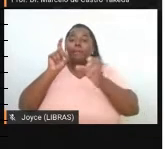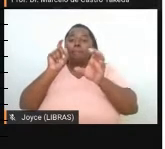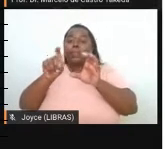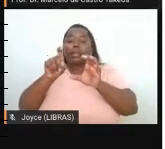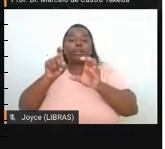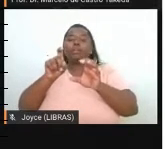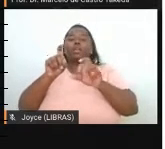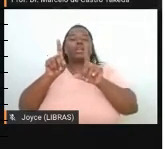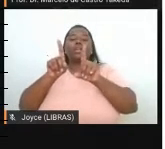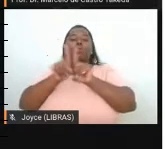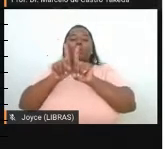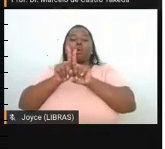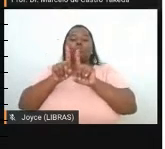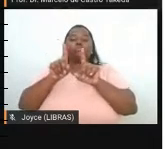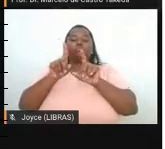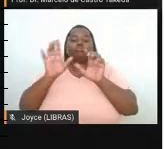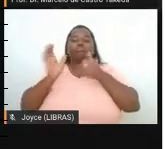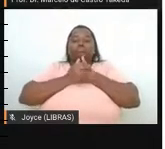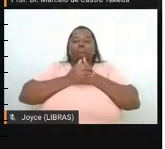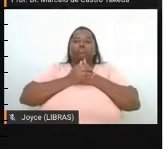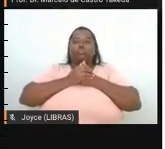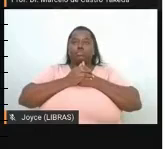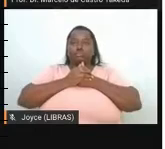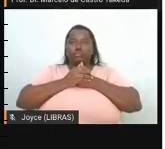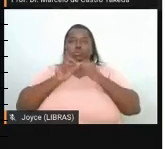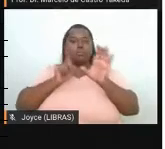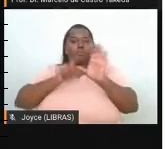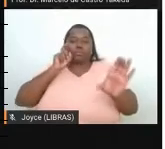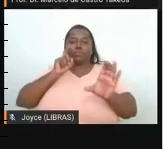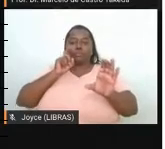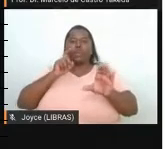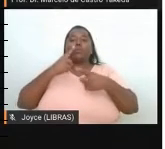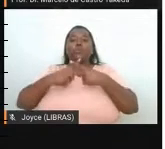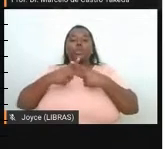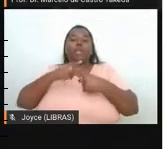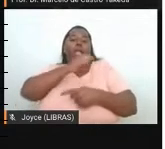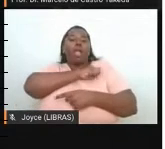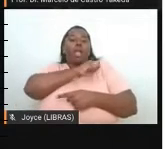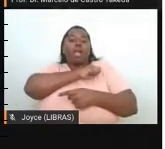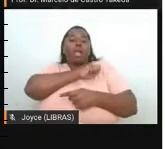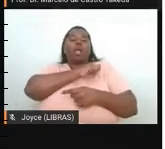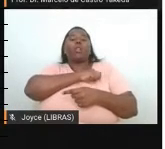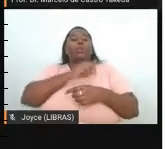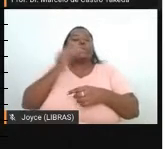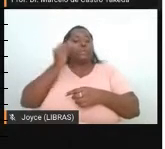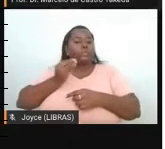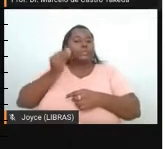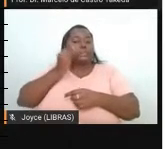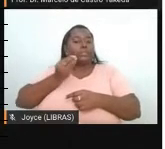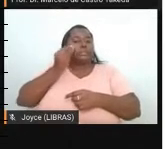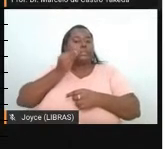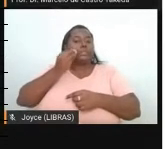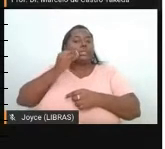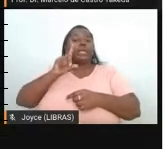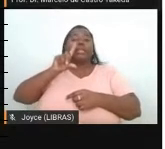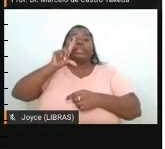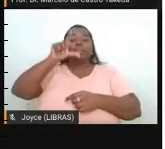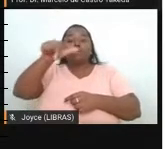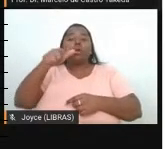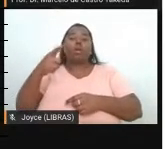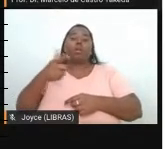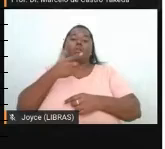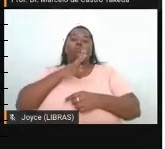tentativa, aí o aluno tem o direito, eventualmente, de conhecer os seus erros e a resposta, se assim ele desejar. E ter, obviamente, os